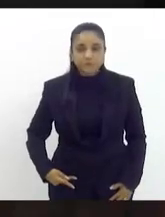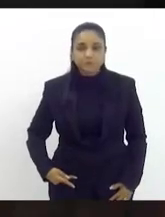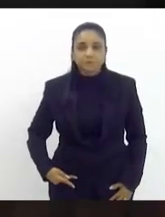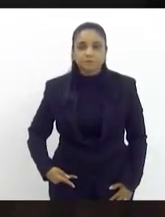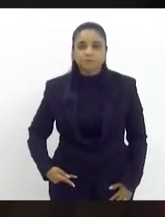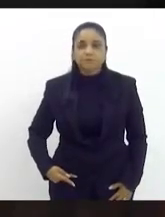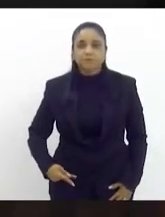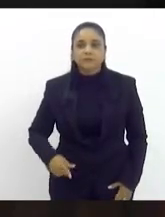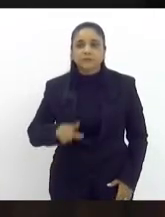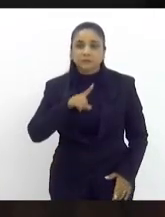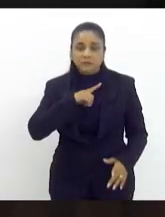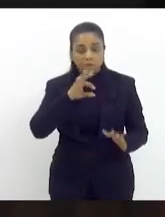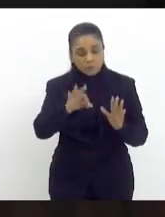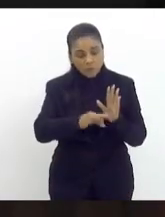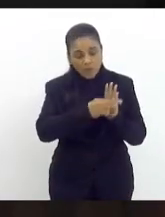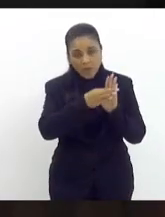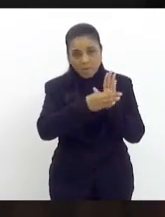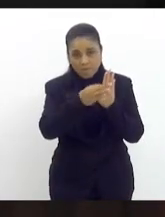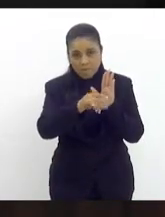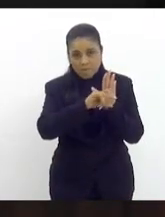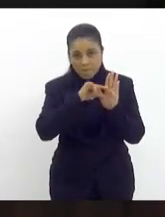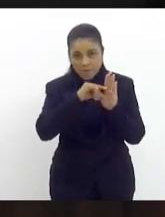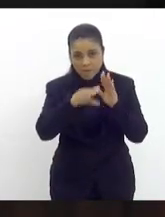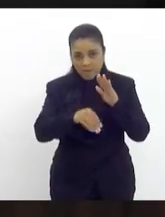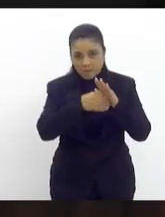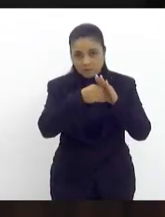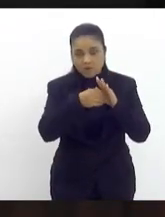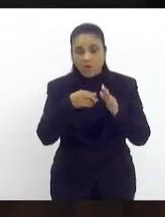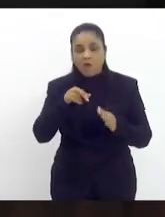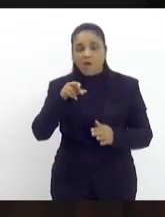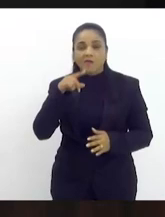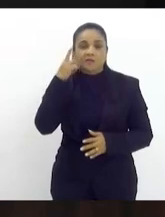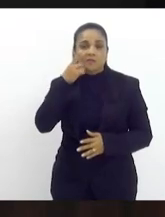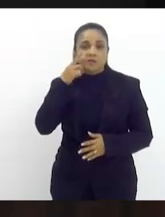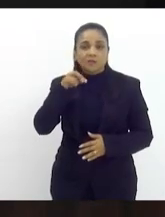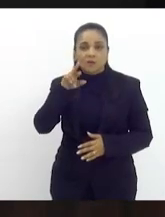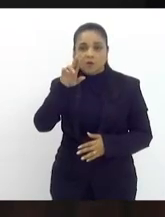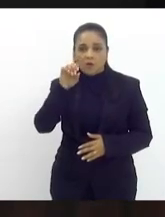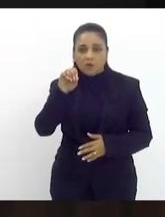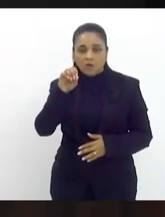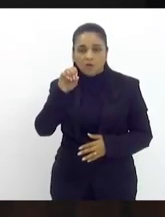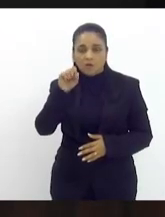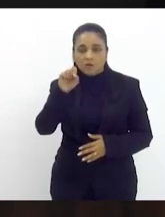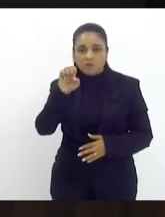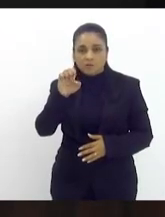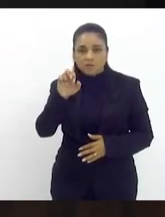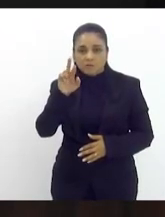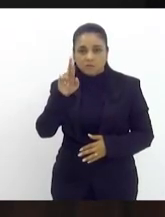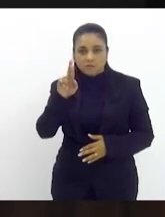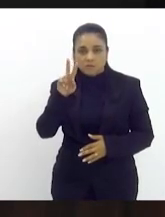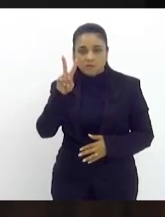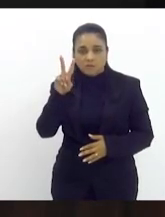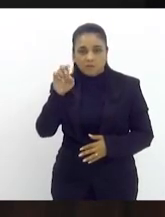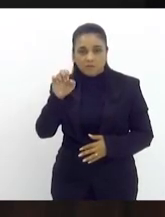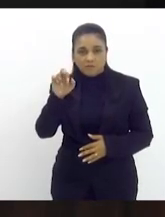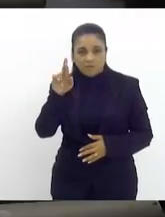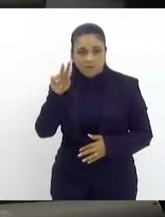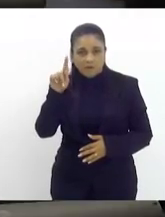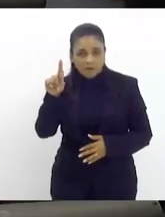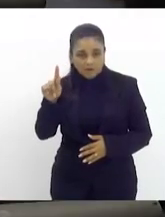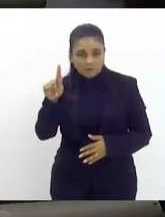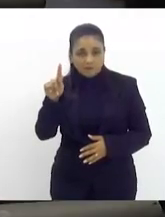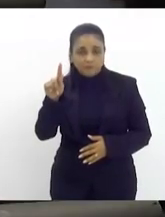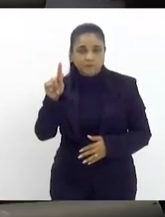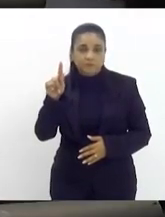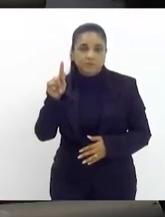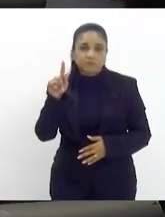Deputado, tem mais uma emenda aqui também do deputado Rosenberg Reis. Senhor. Como a gente já está no avançar da pauta. Sim, presidente. E os deputados